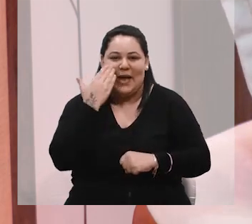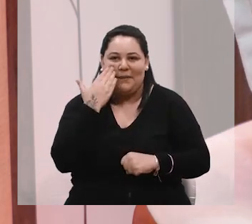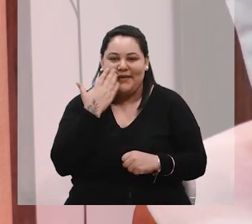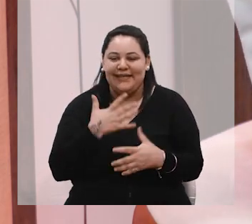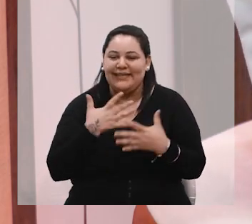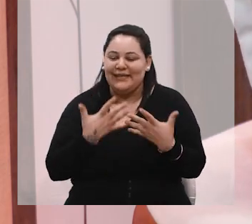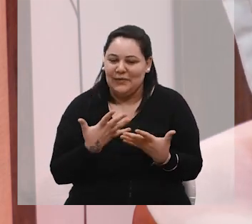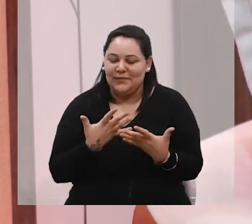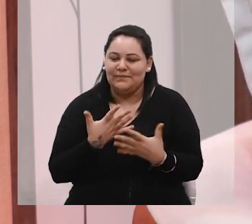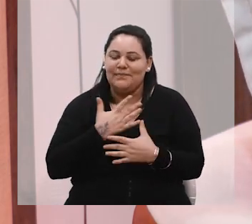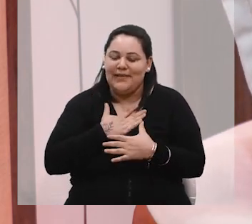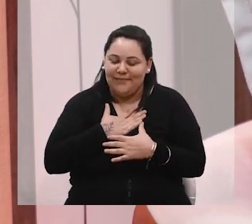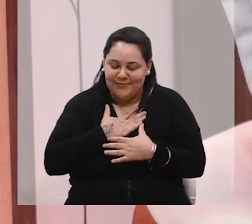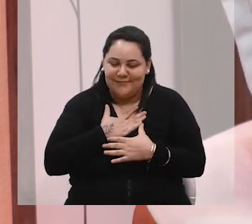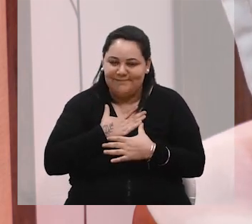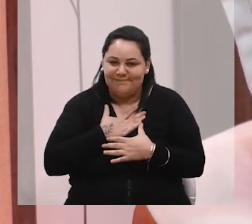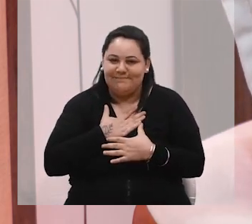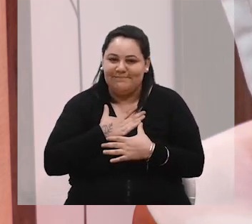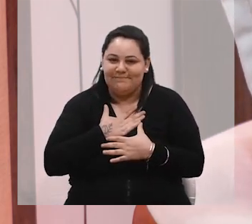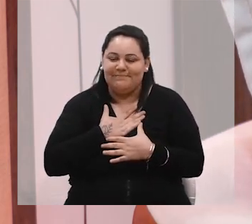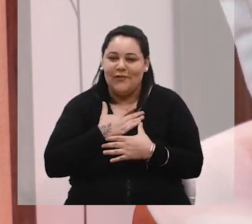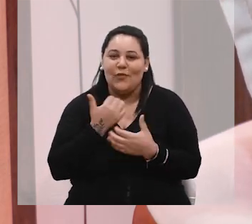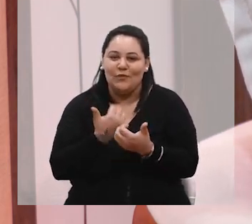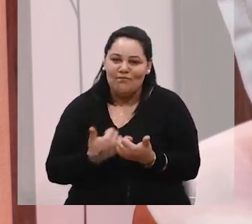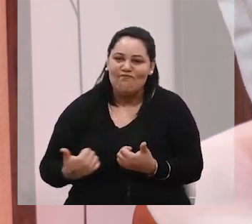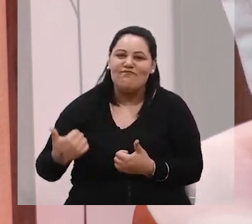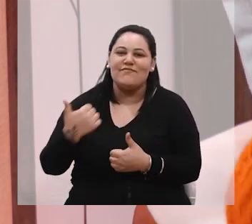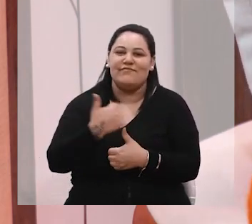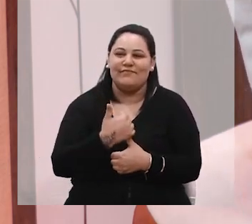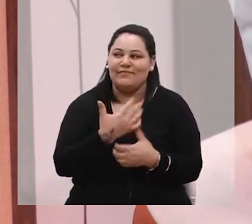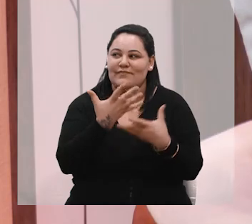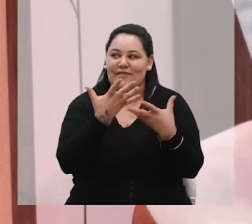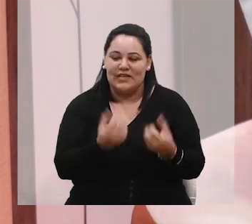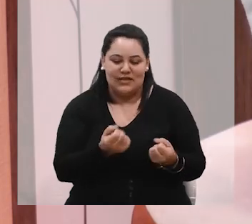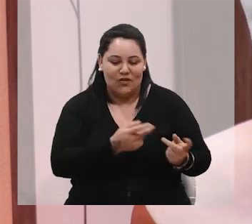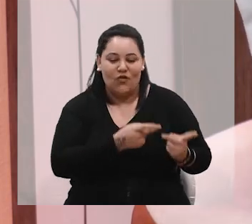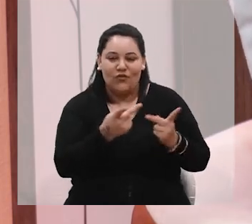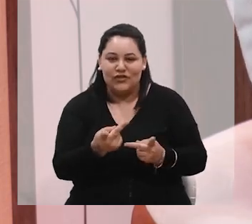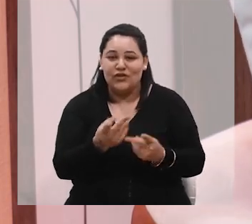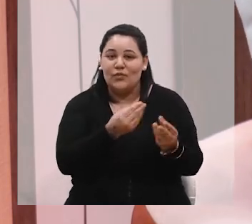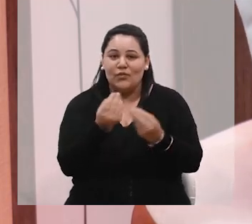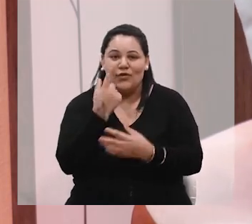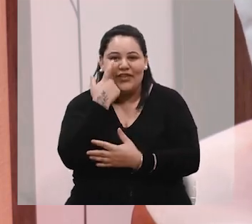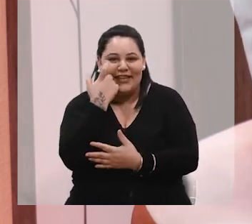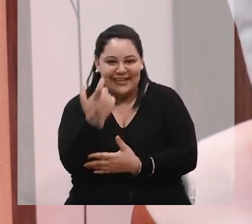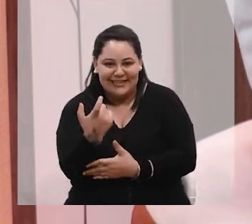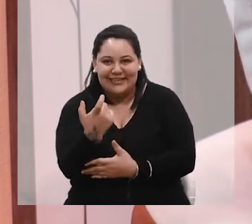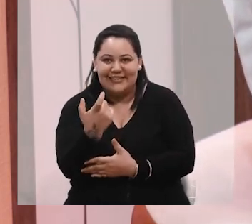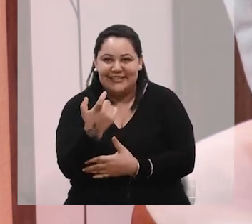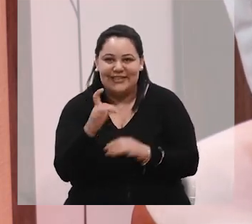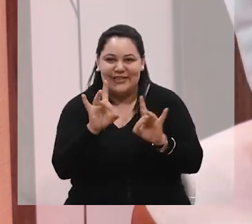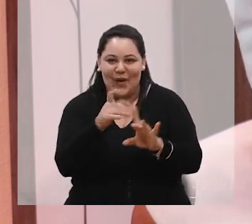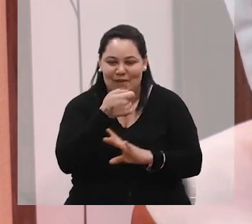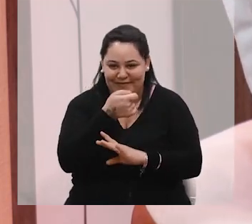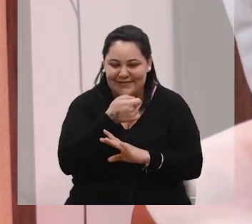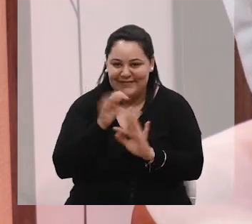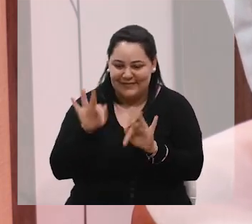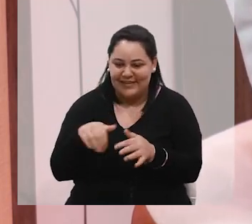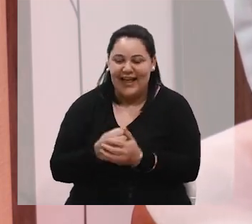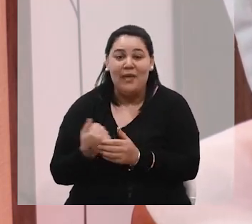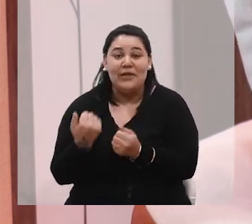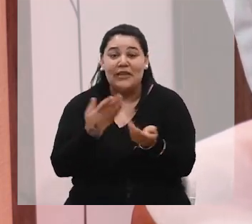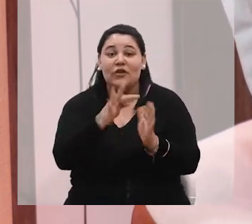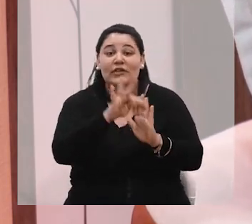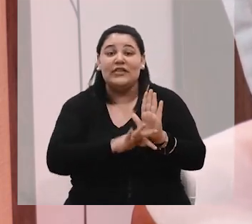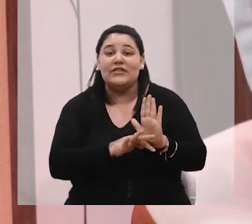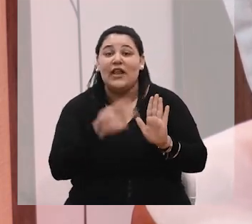um privilégio ela ter aceitado esse convite. E uma coisa muito interessante agora para fechar, bem rapidinho. Quando ela me entregou o texto,